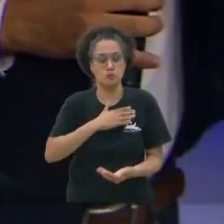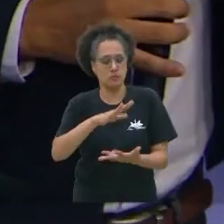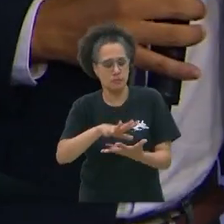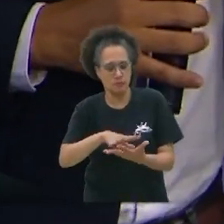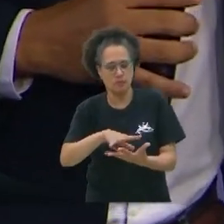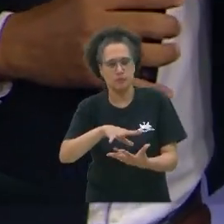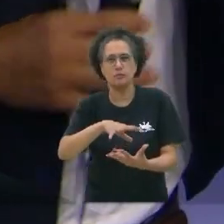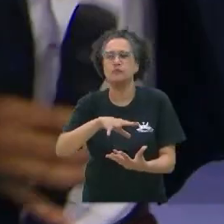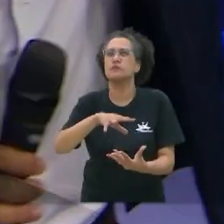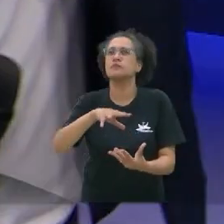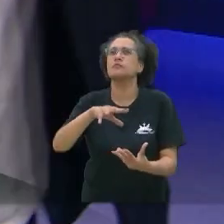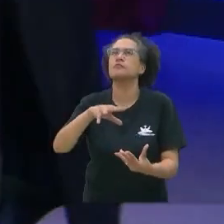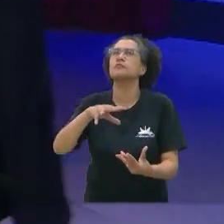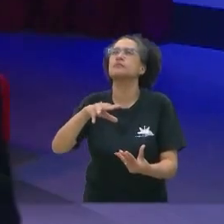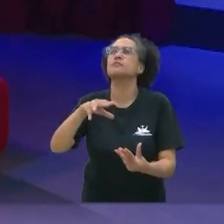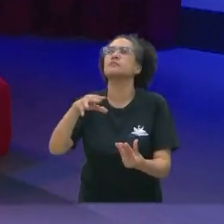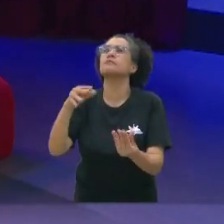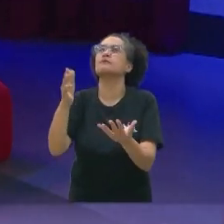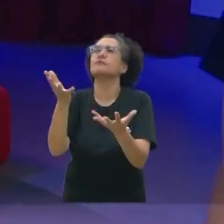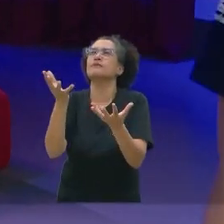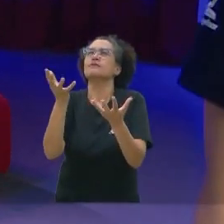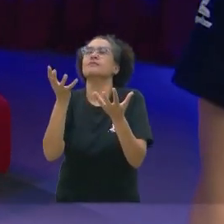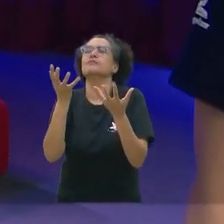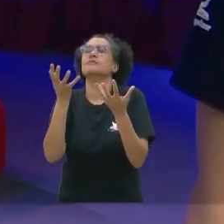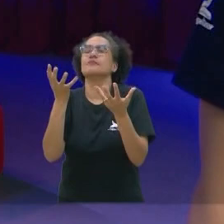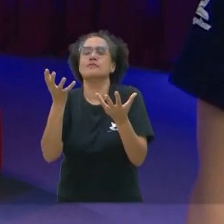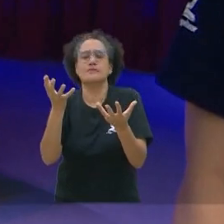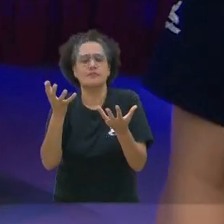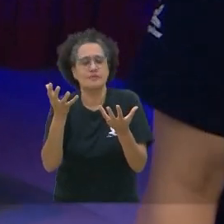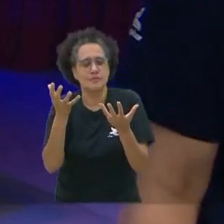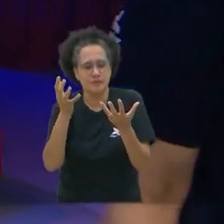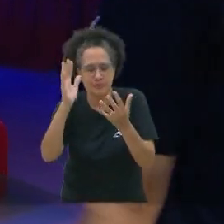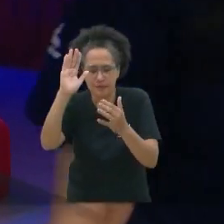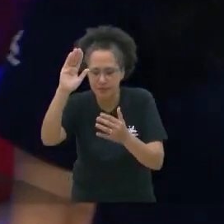Minha alma suspira por ti.